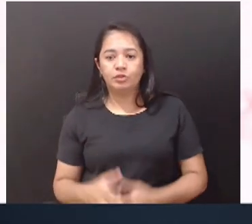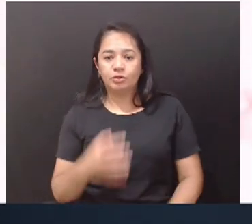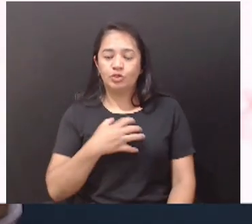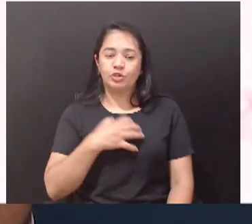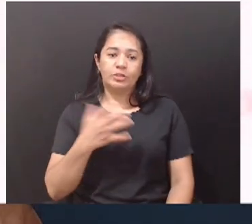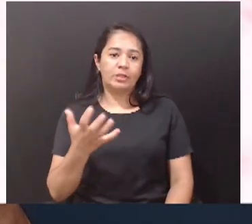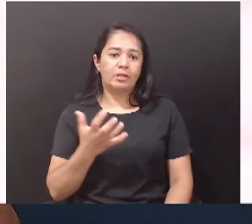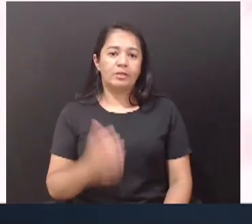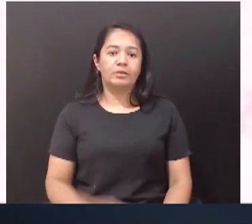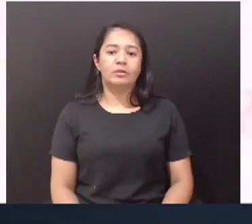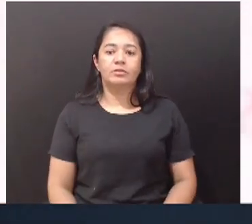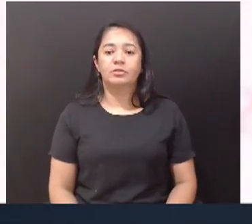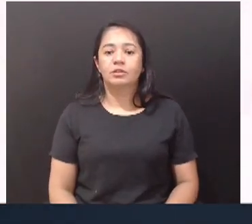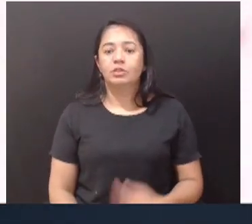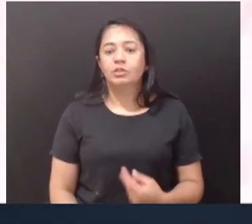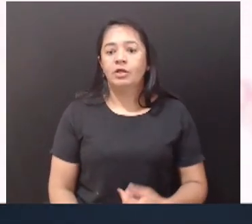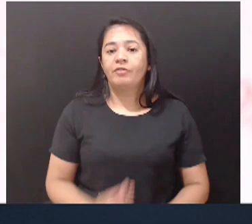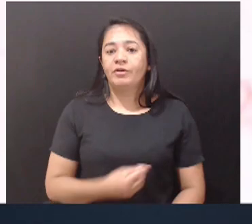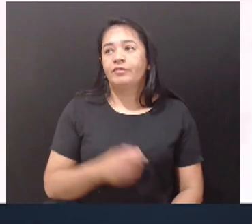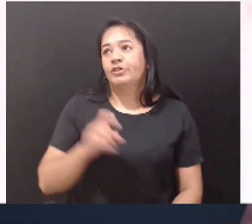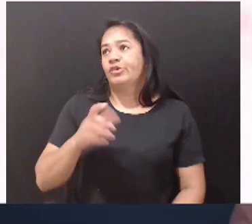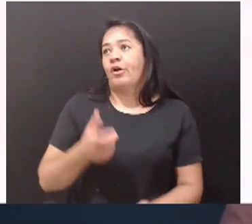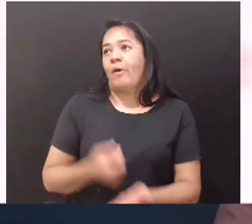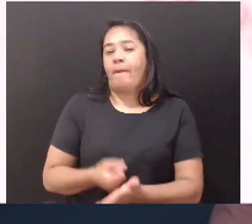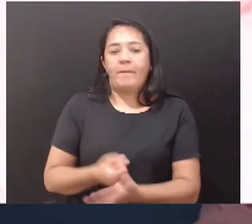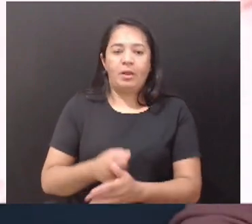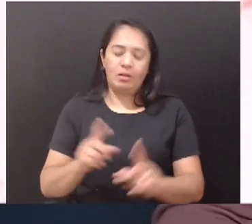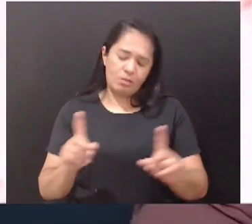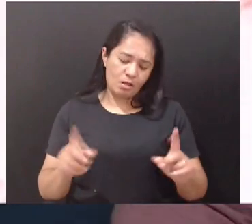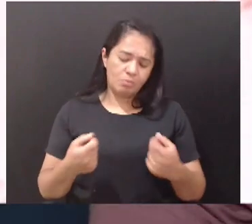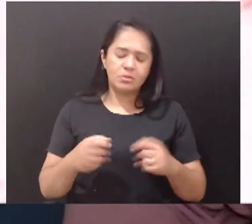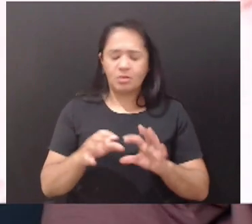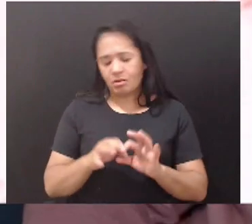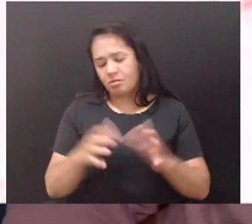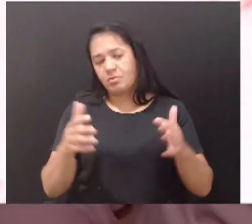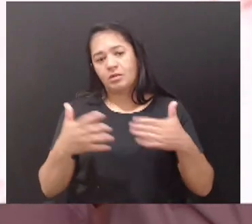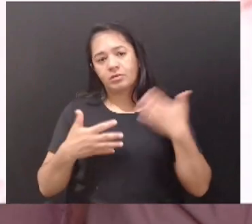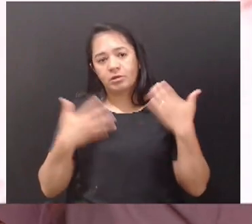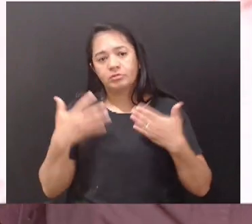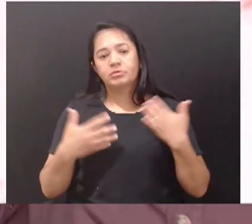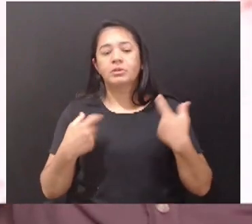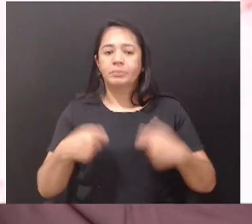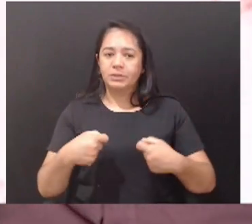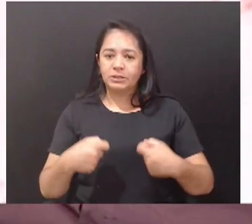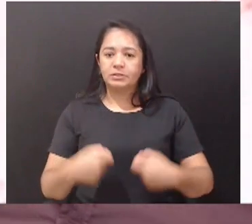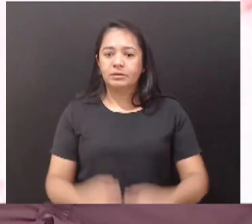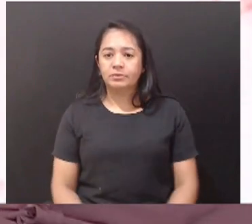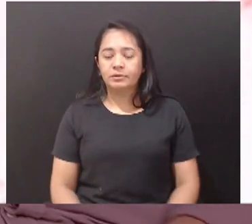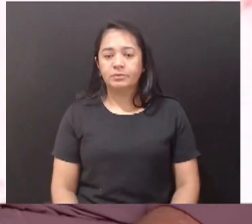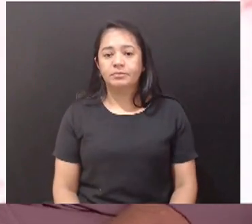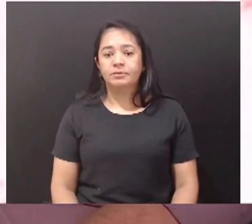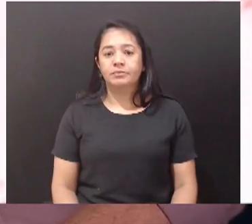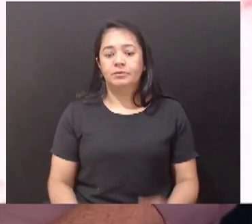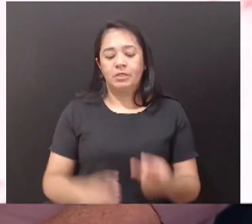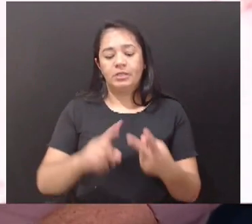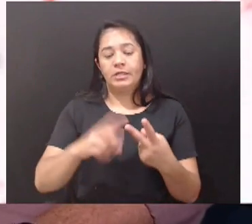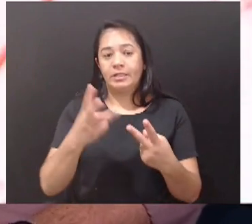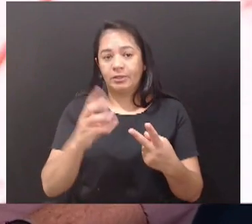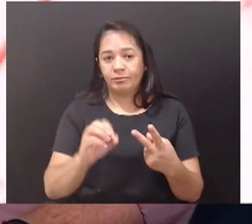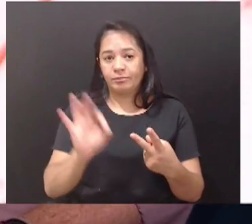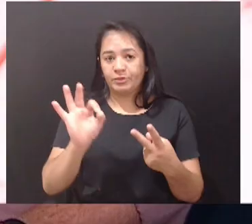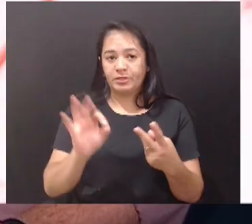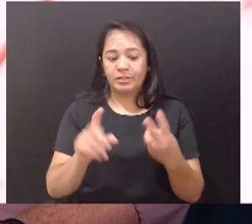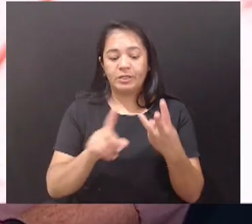gente também não pode viver só pagando boleto, né? A gente tem que ter a nossa liberdade, nosso lazer e tudo mais. E aí é esses 30% que a gente considera. E aí os 20%